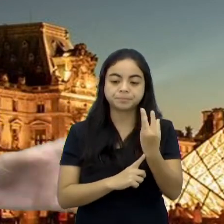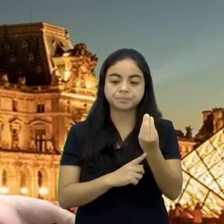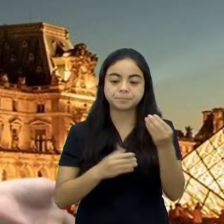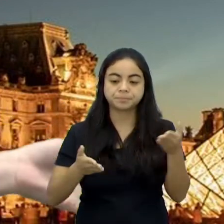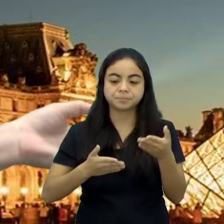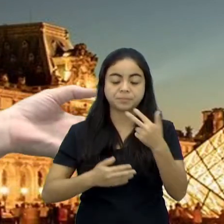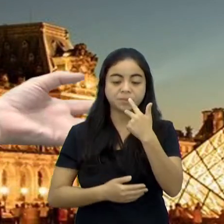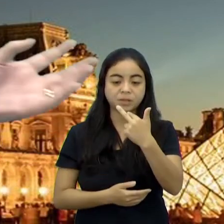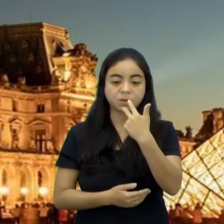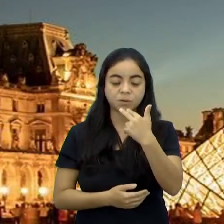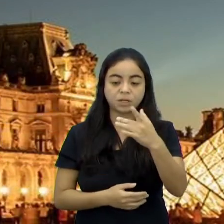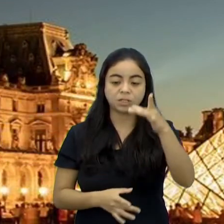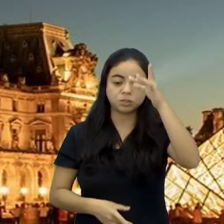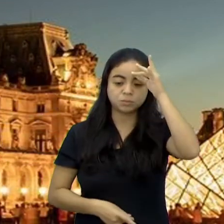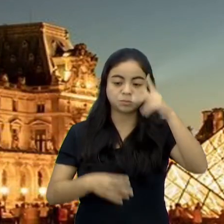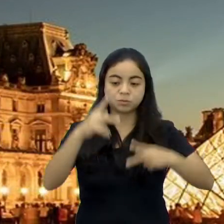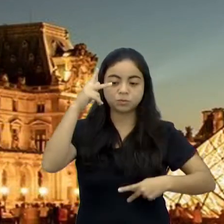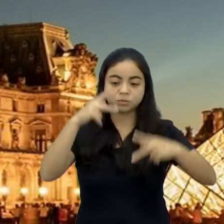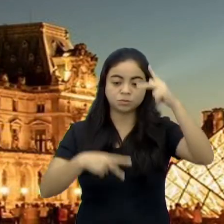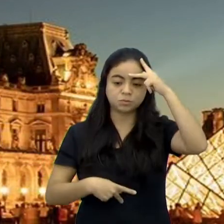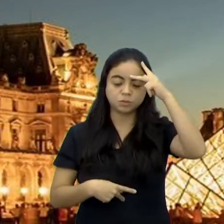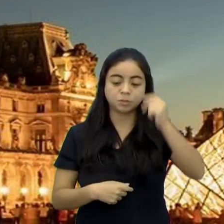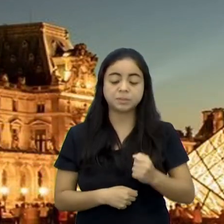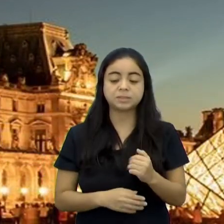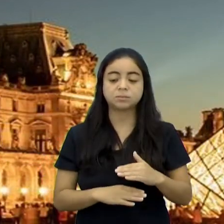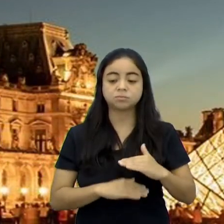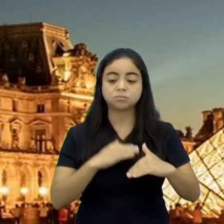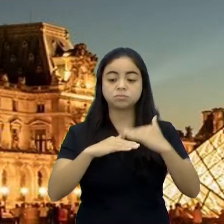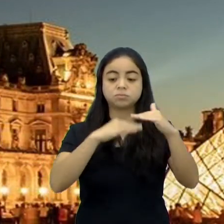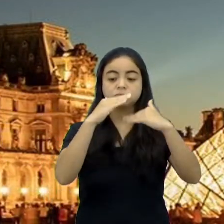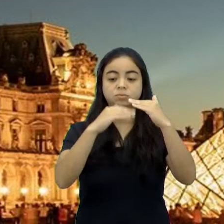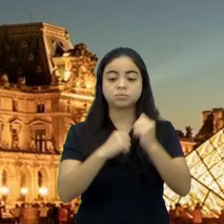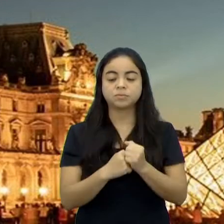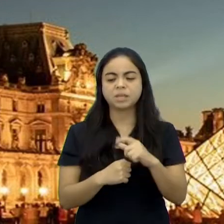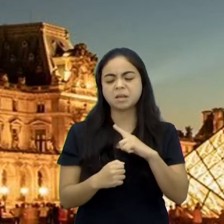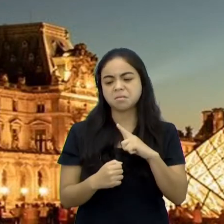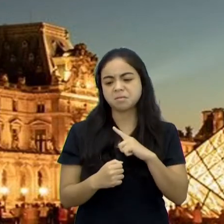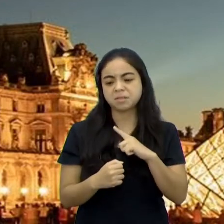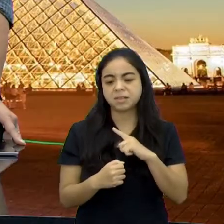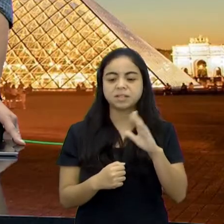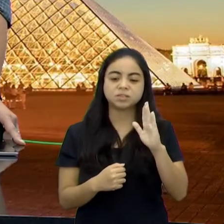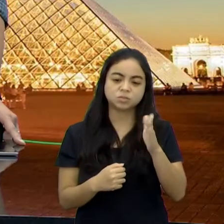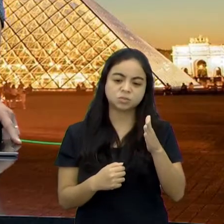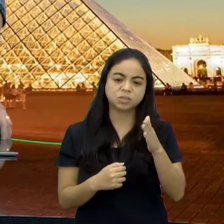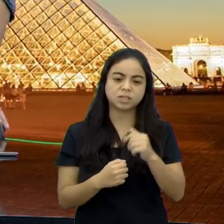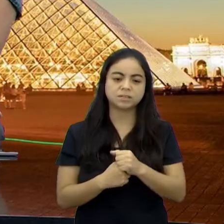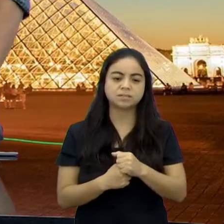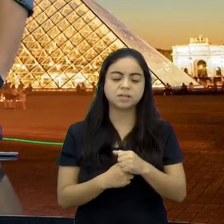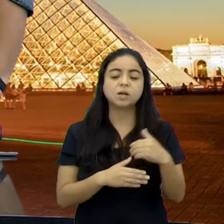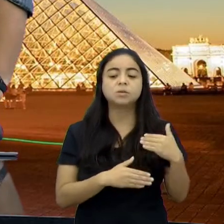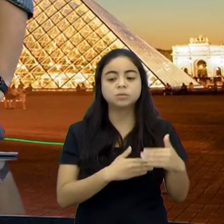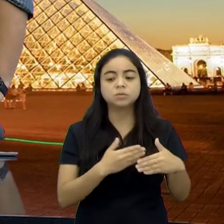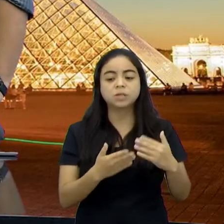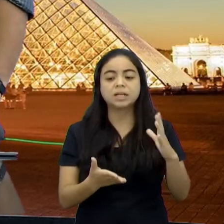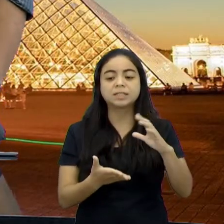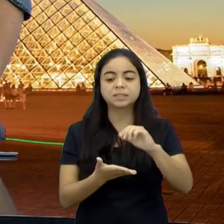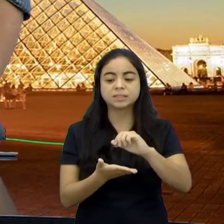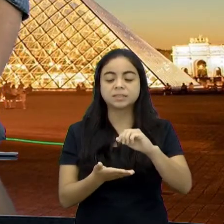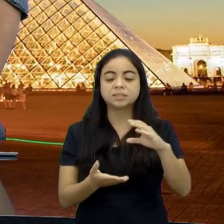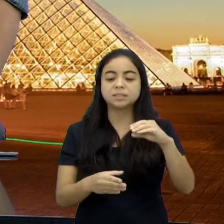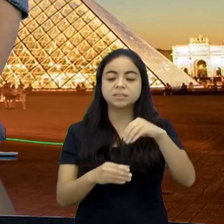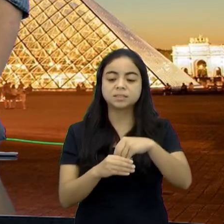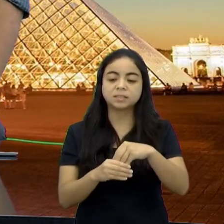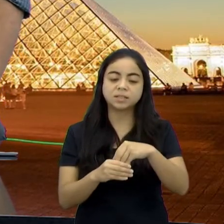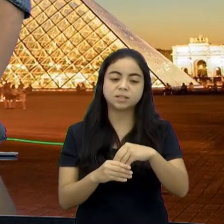como performance, ele ainda está sendo construído. A gente tem alguns cânones, a gente tem alguns fatores que já estão, né, dentro desse processo de